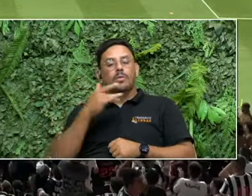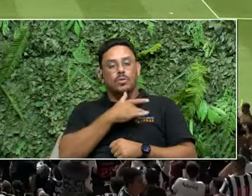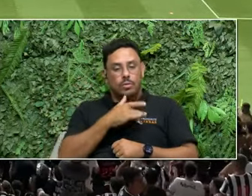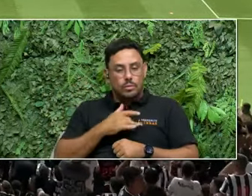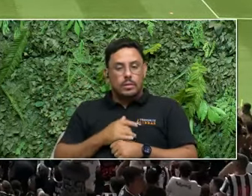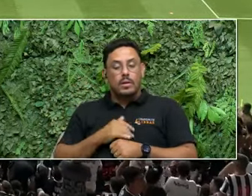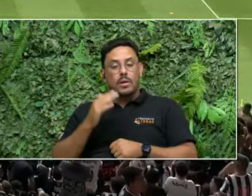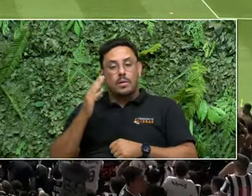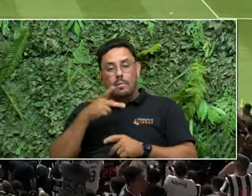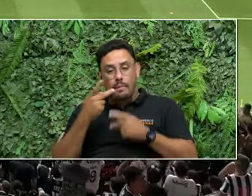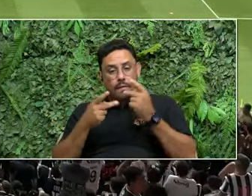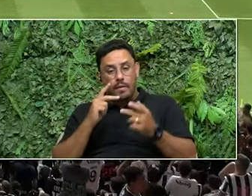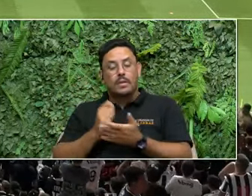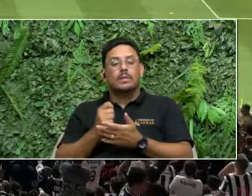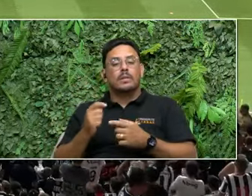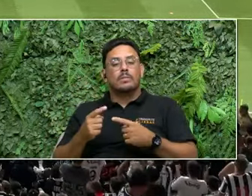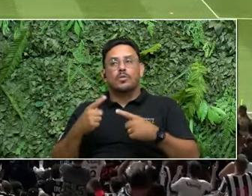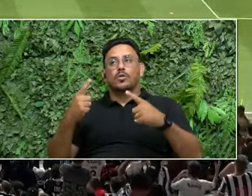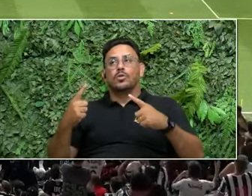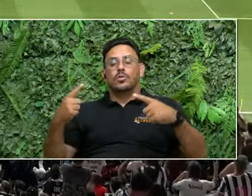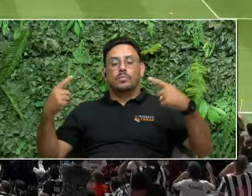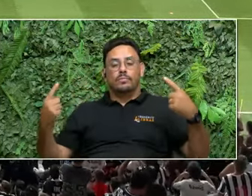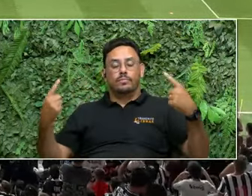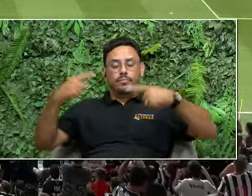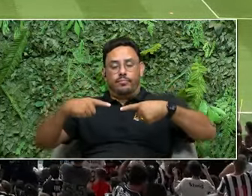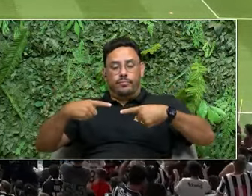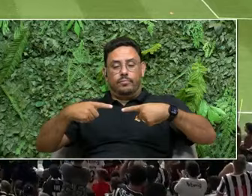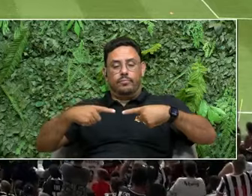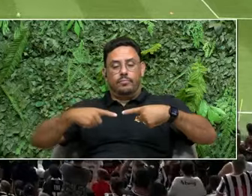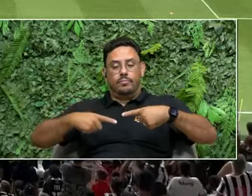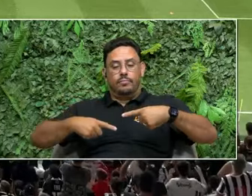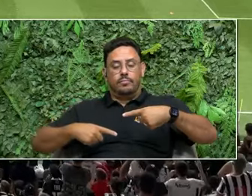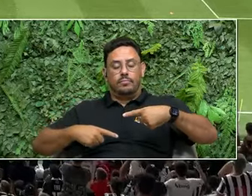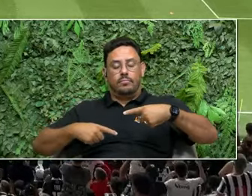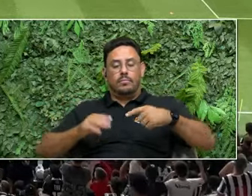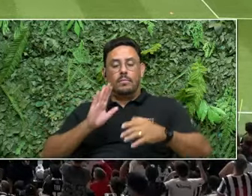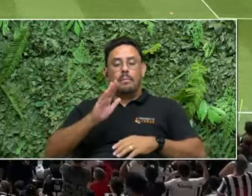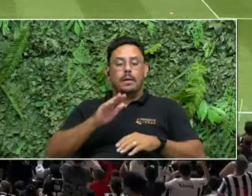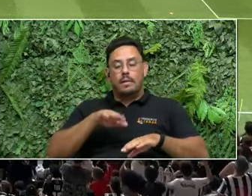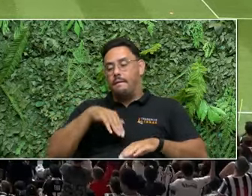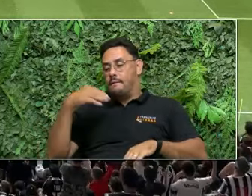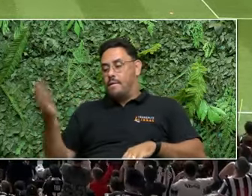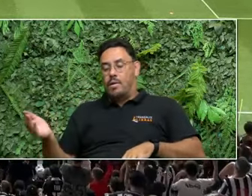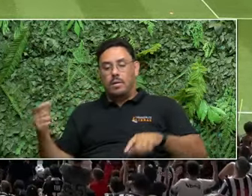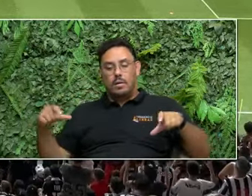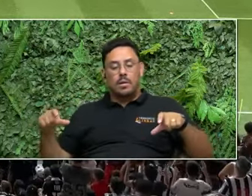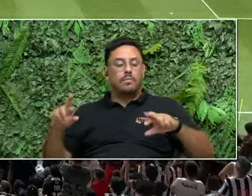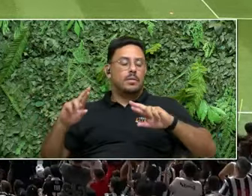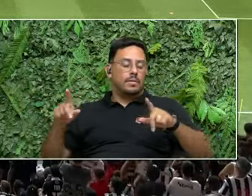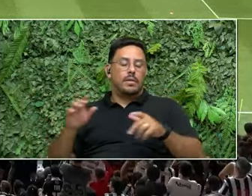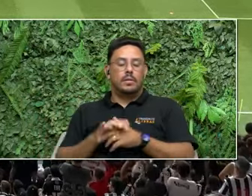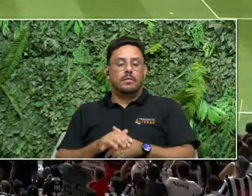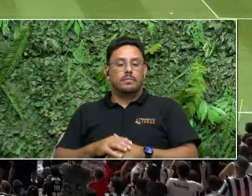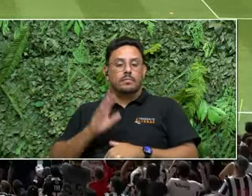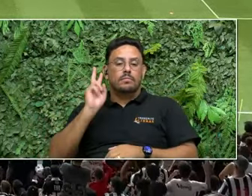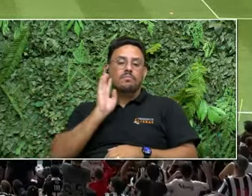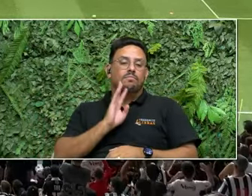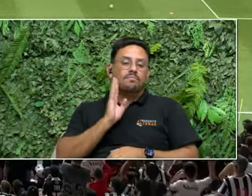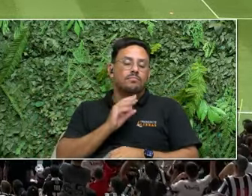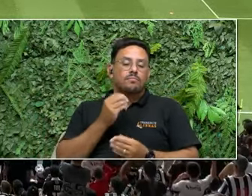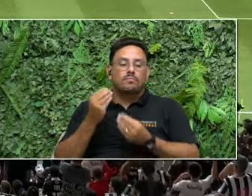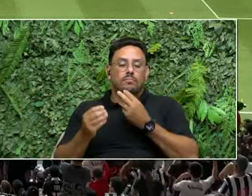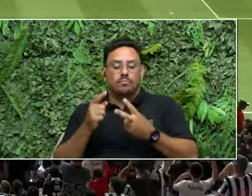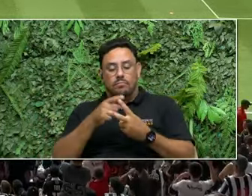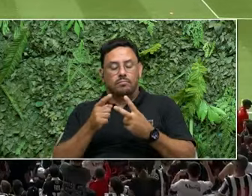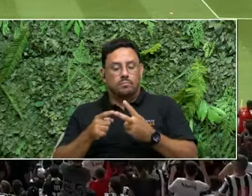eles sempre foram rivais dentro de campo e fora de Campo a a coisa muda Enfim uma coisa muito legal né tendo em vista de